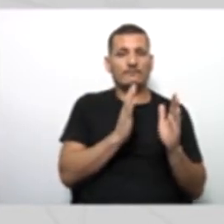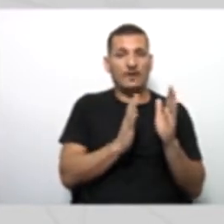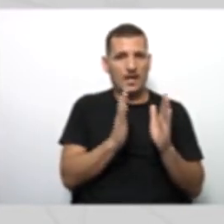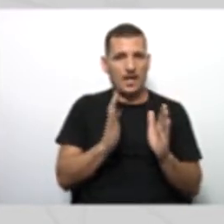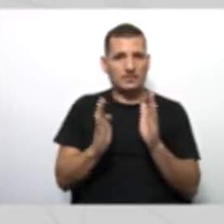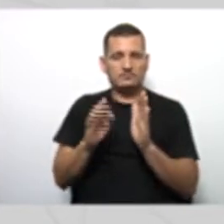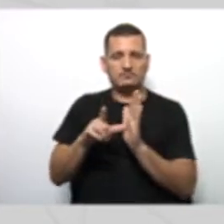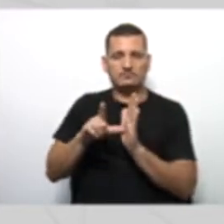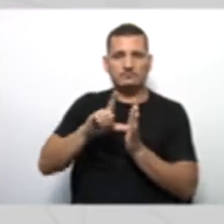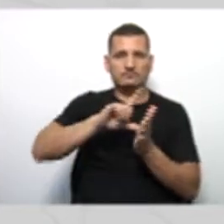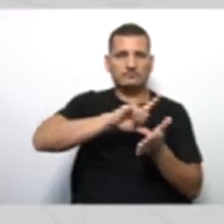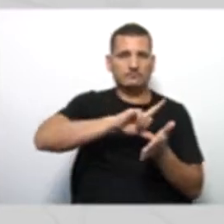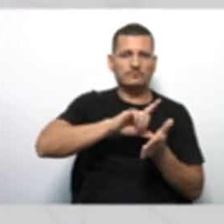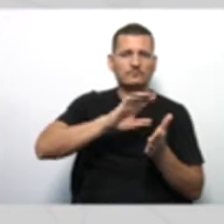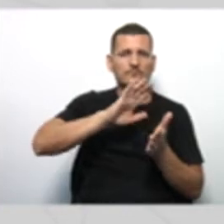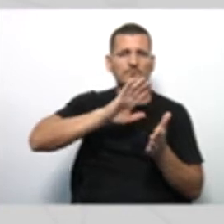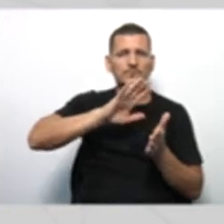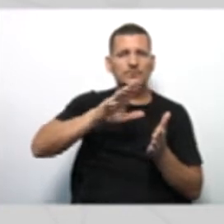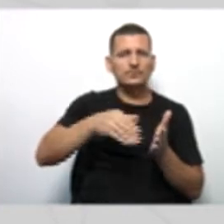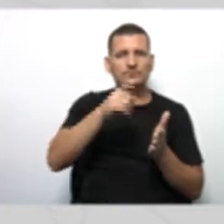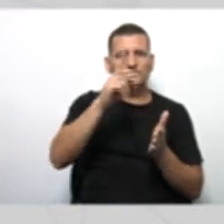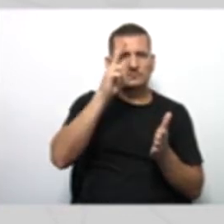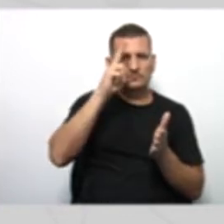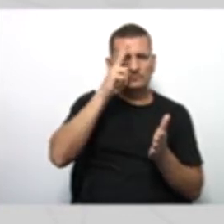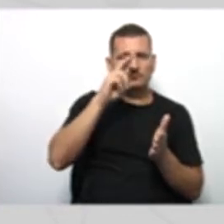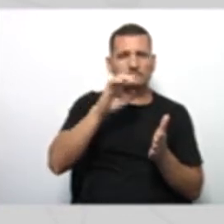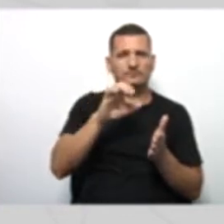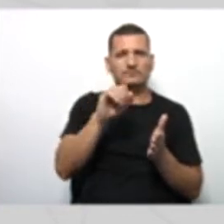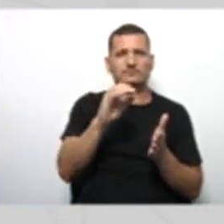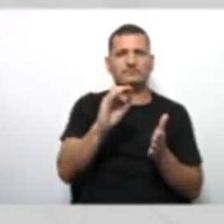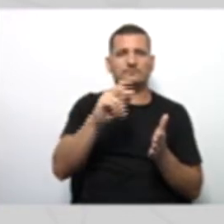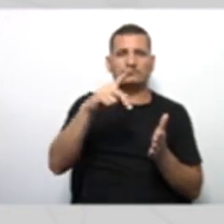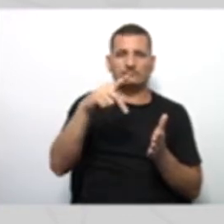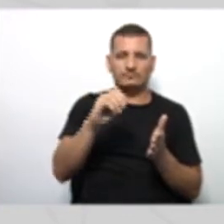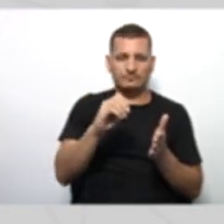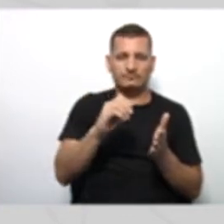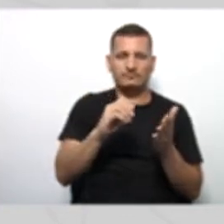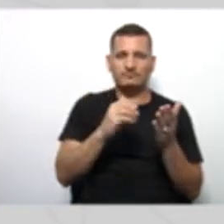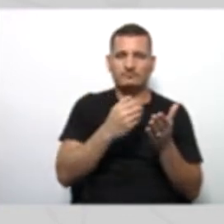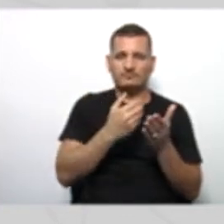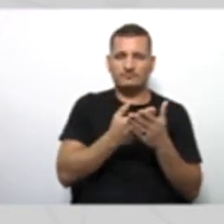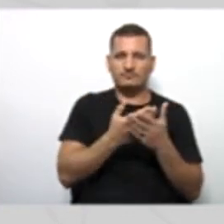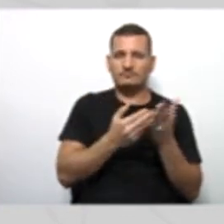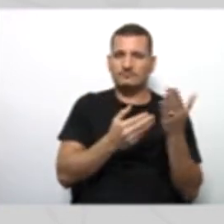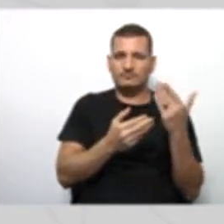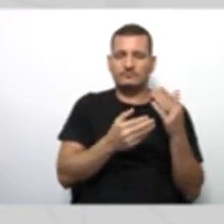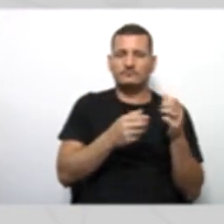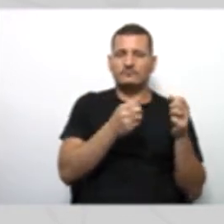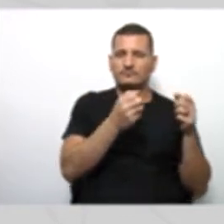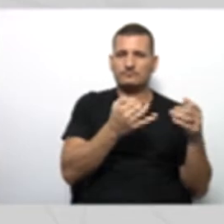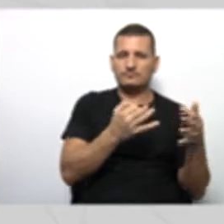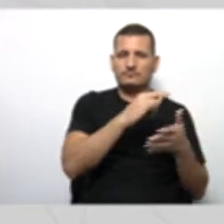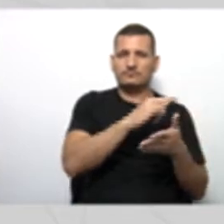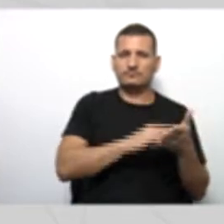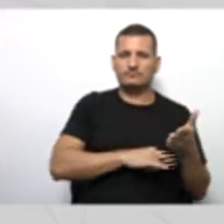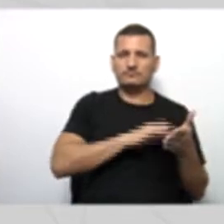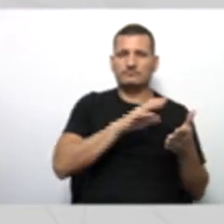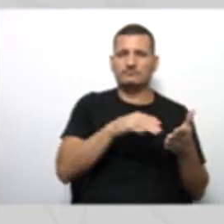foi produzido em relação... Vocês lembram do escopo da nossa aula passada? Tudo que foi produzido no escopo, toda a documentação,